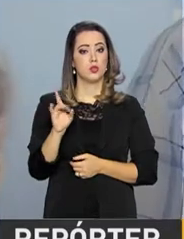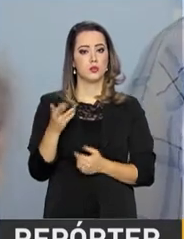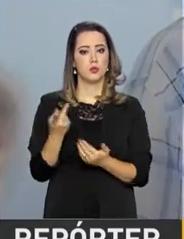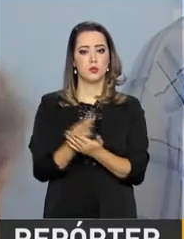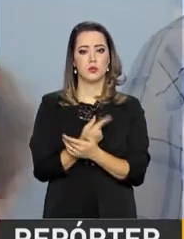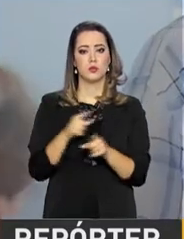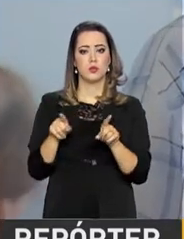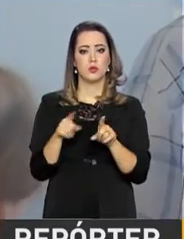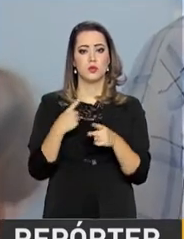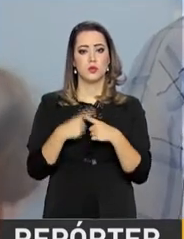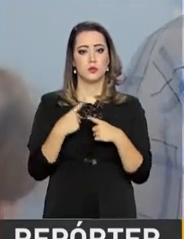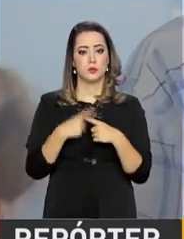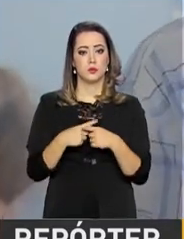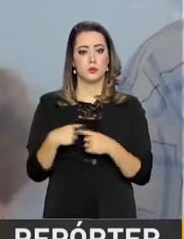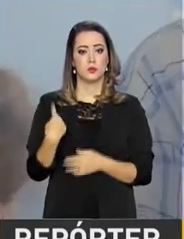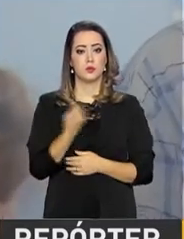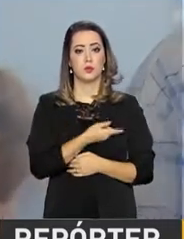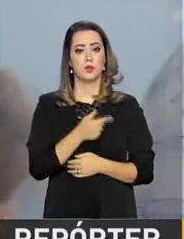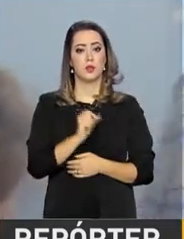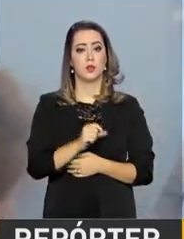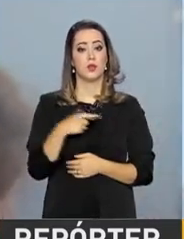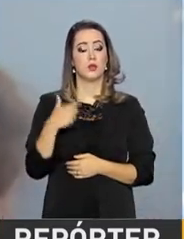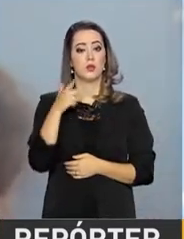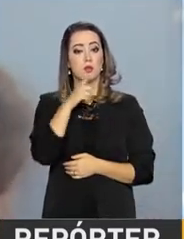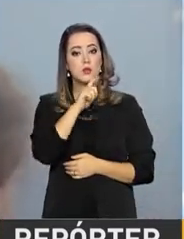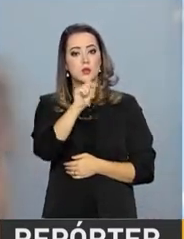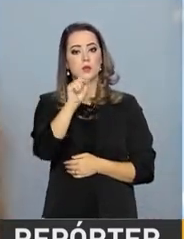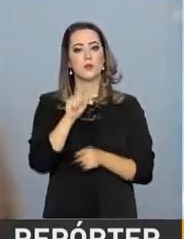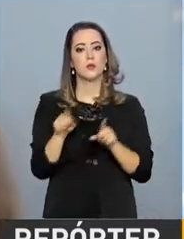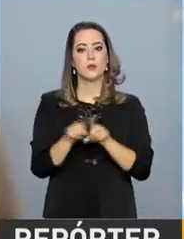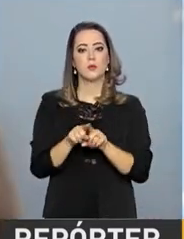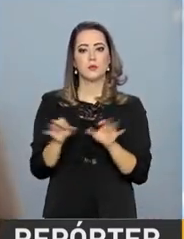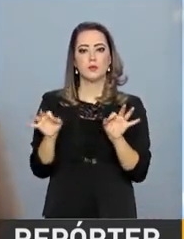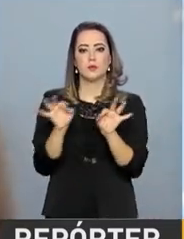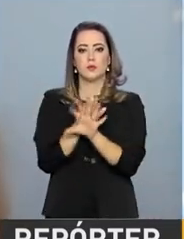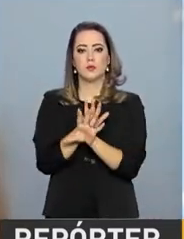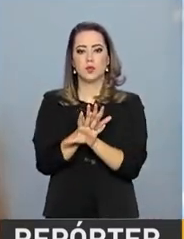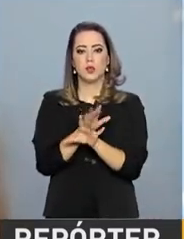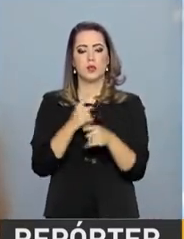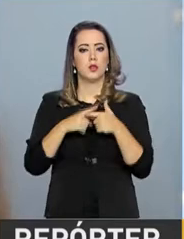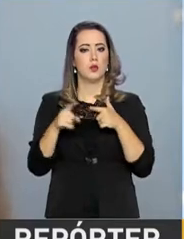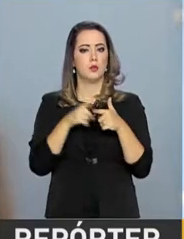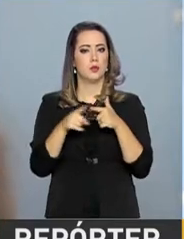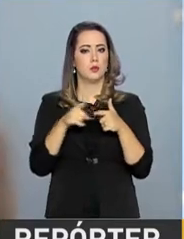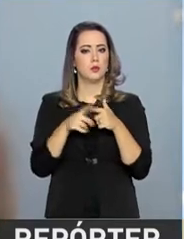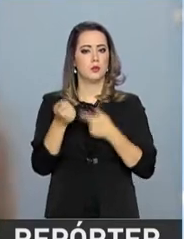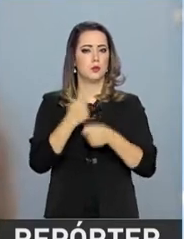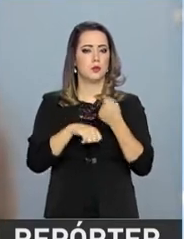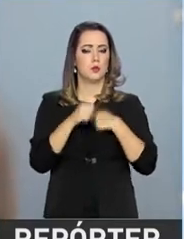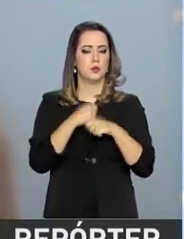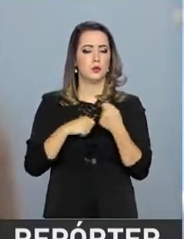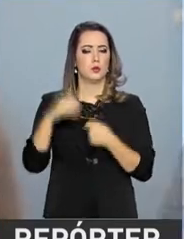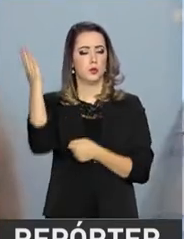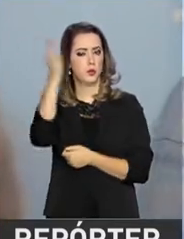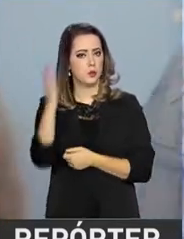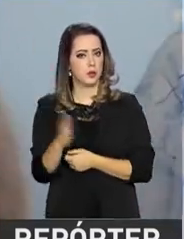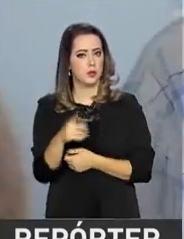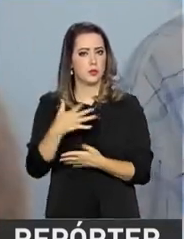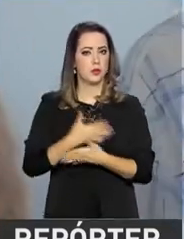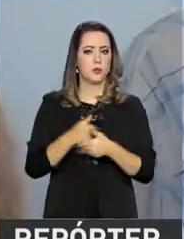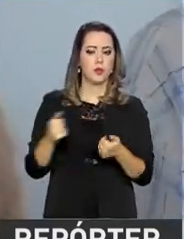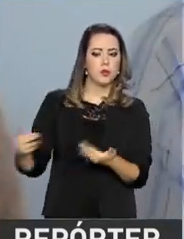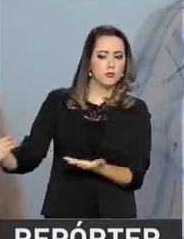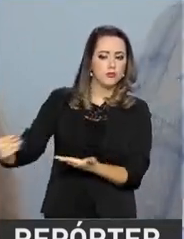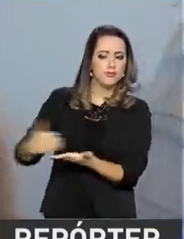porque nós conseguimos acabar com a recessão no país melhorar a arrecadação do governo